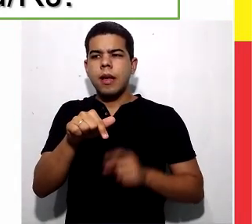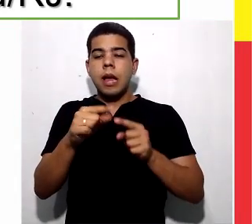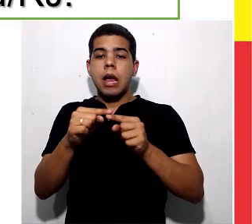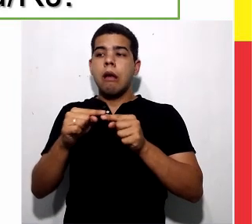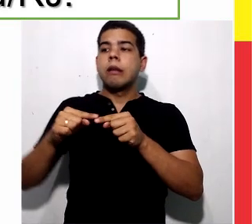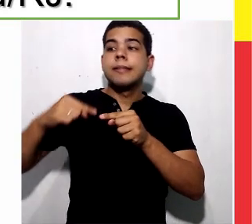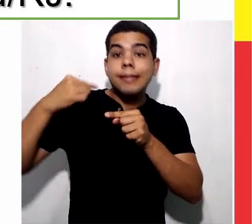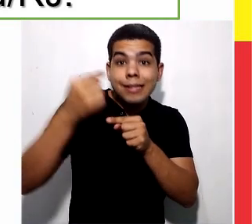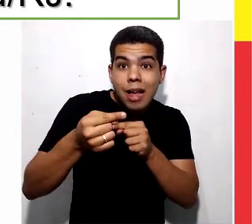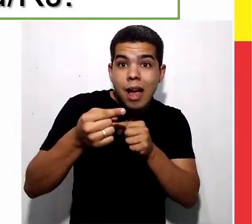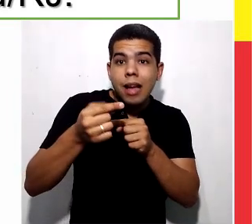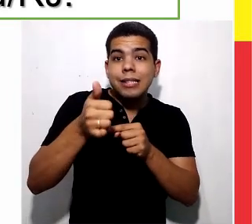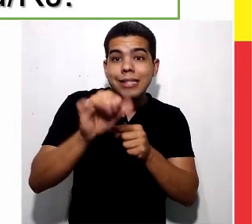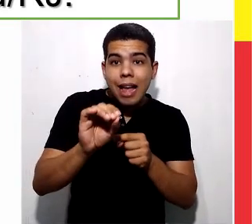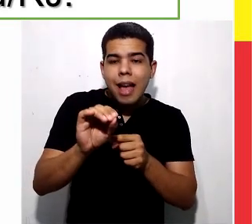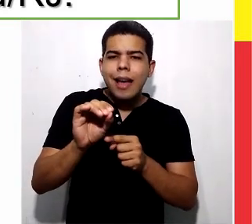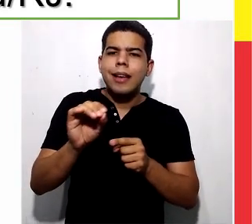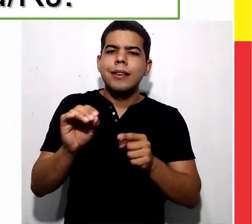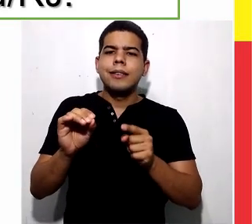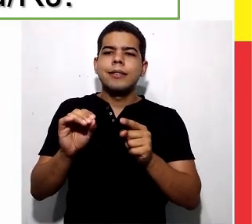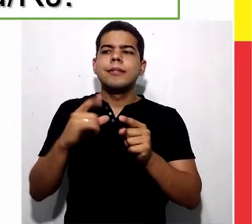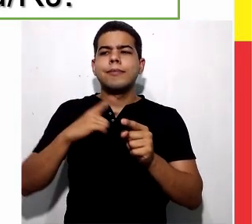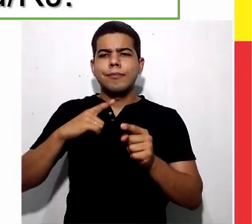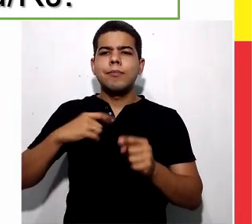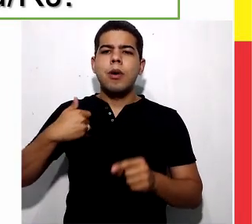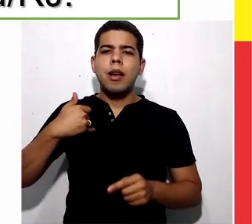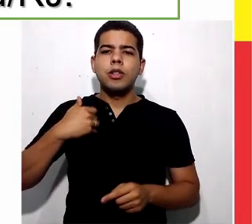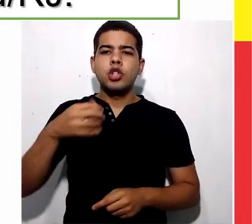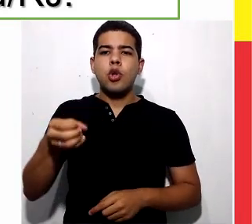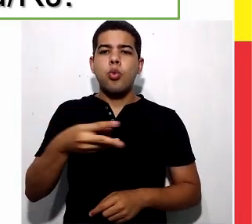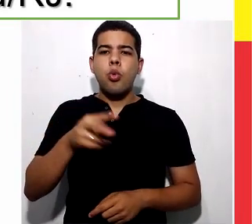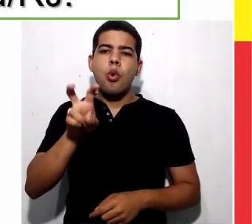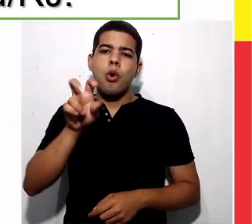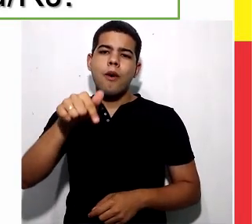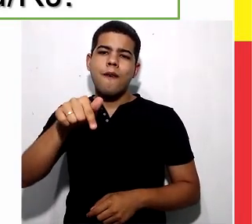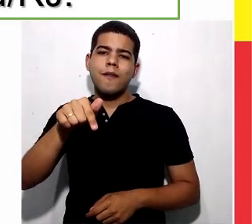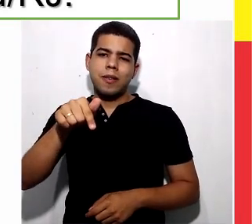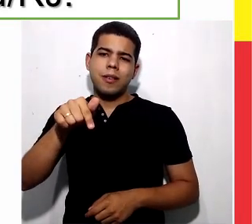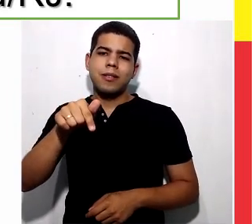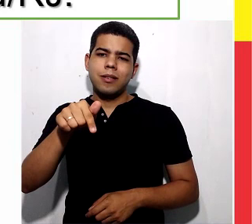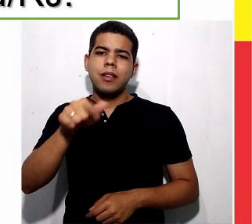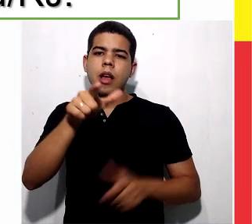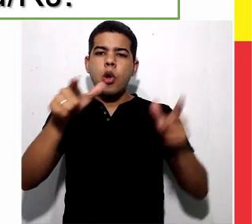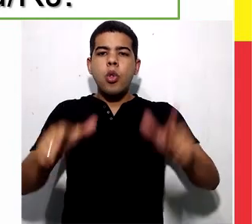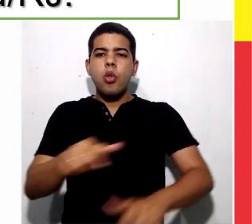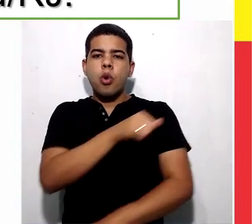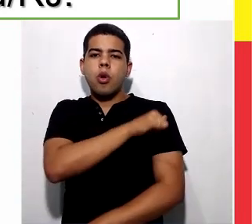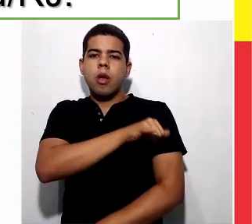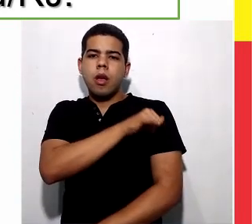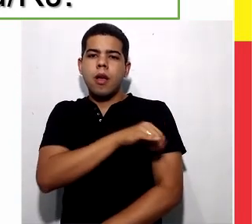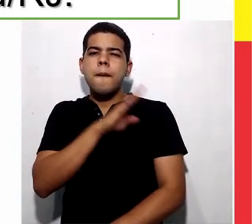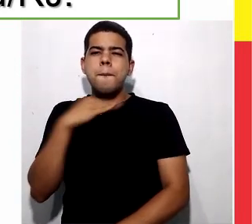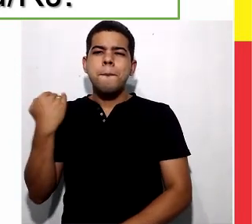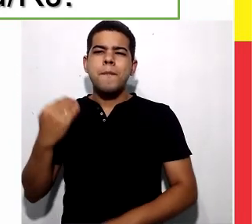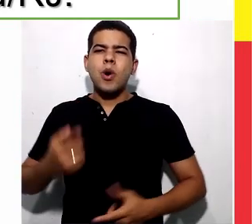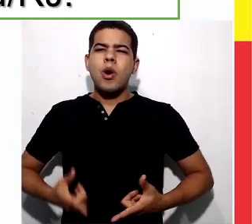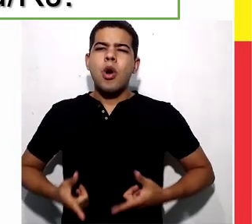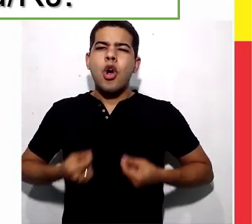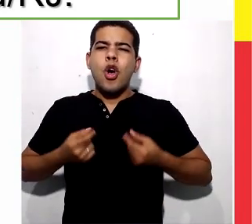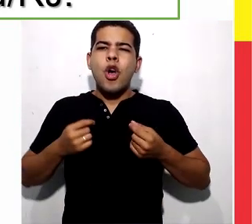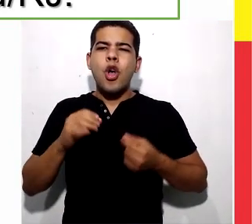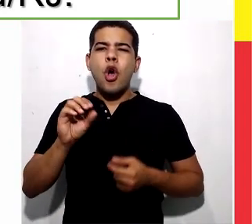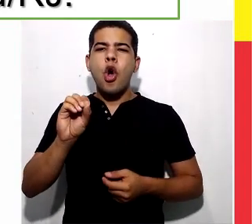Ela completaria 57 anos de idade na cidade do Rio de Janeiro e foi vítima de câncer de